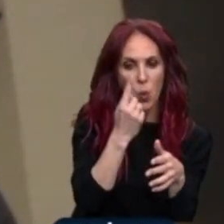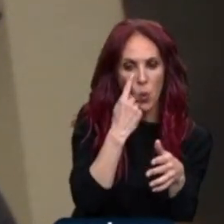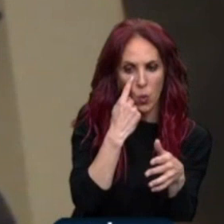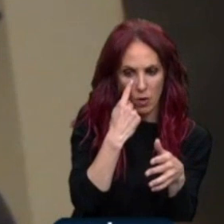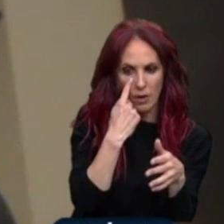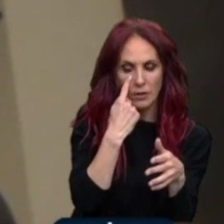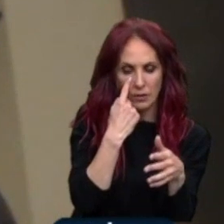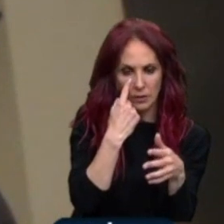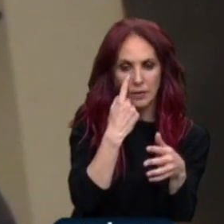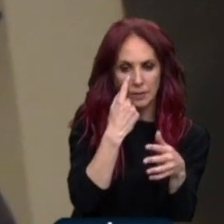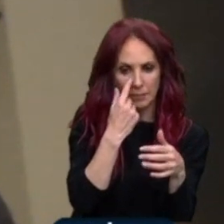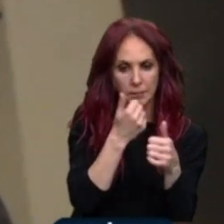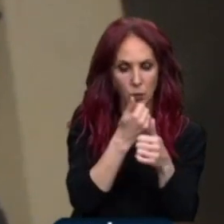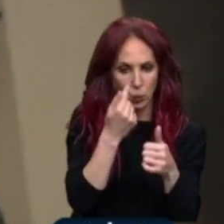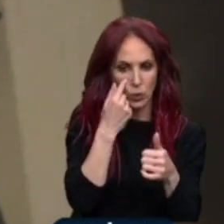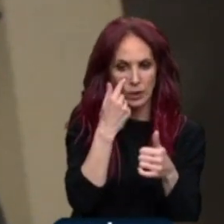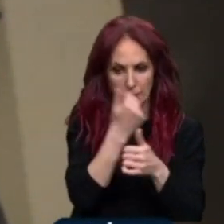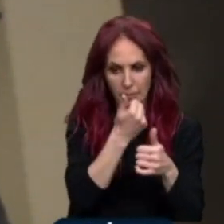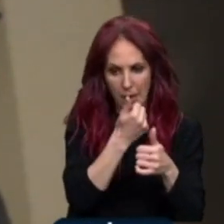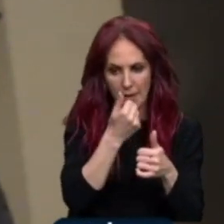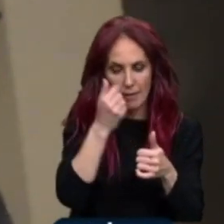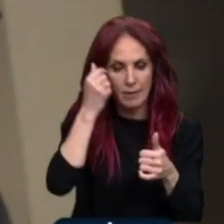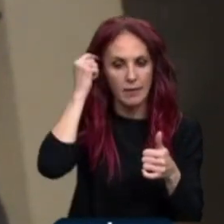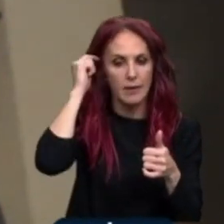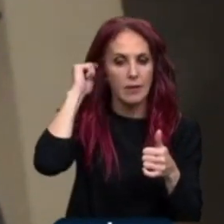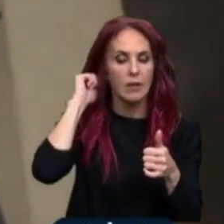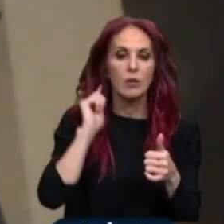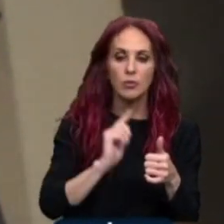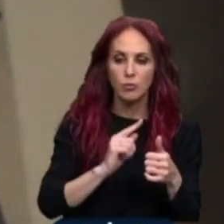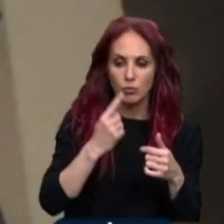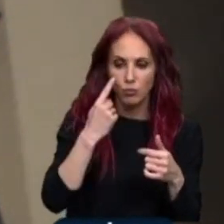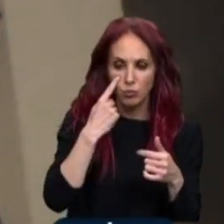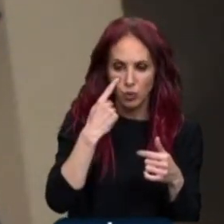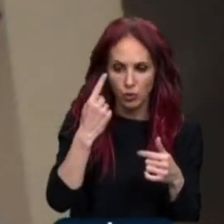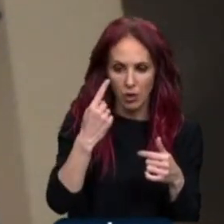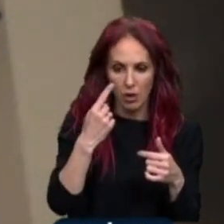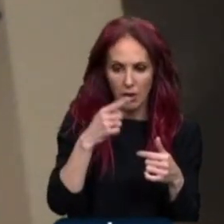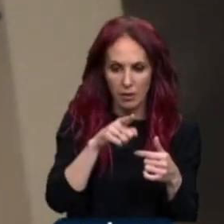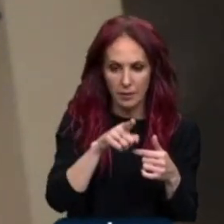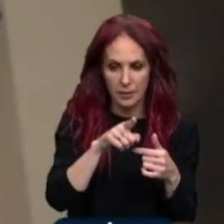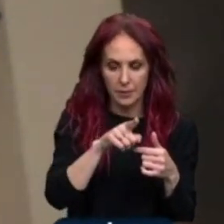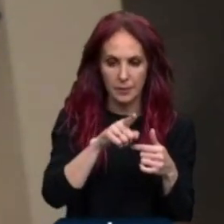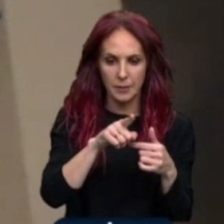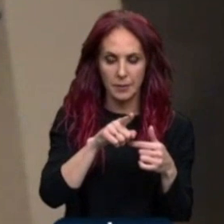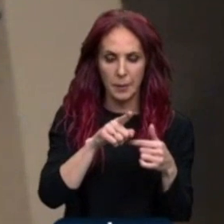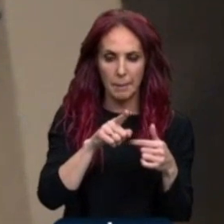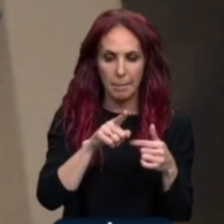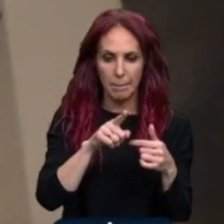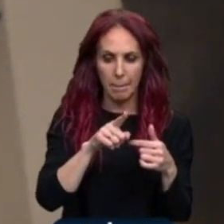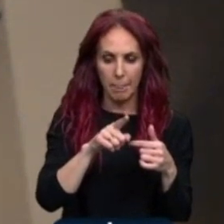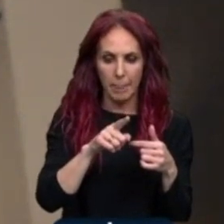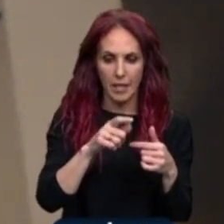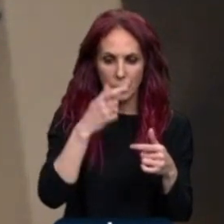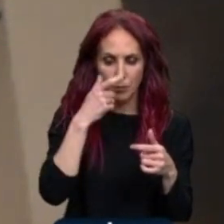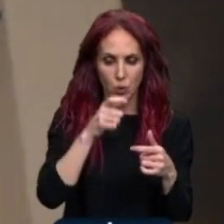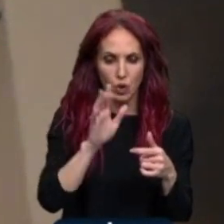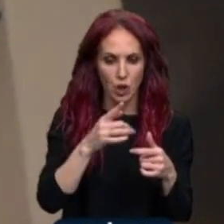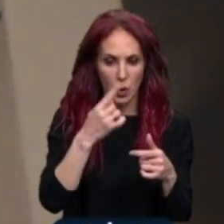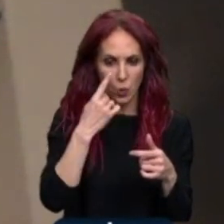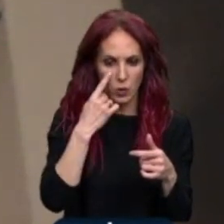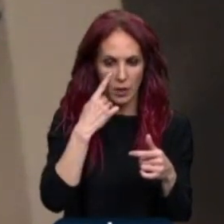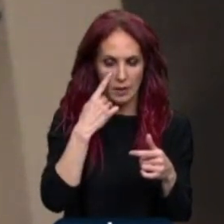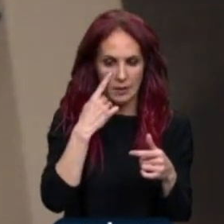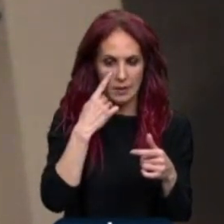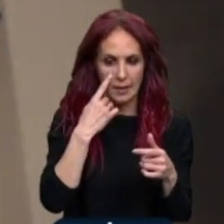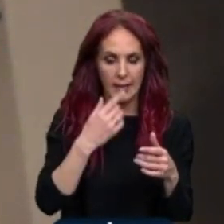conhecem muitíssimo bem. Eu vou tentar chegar aqui a ele. Que é o